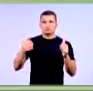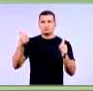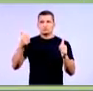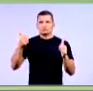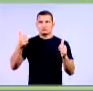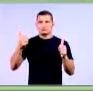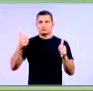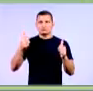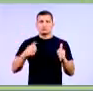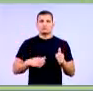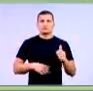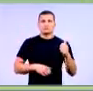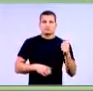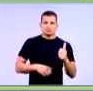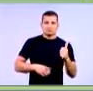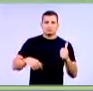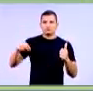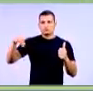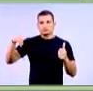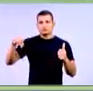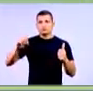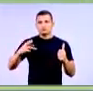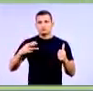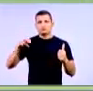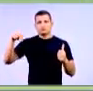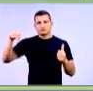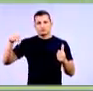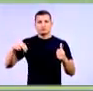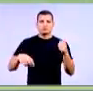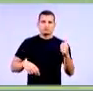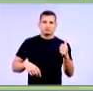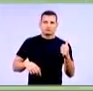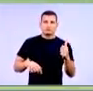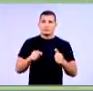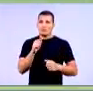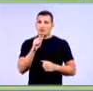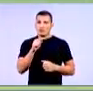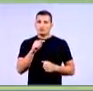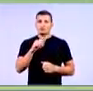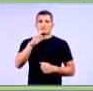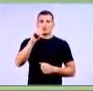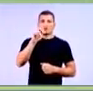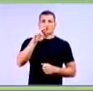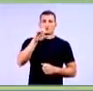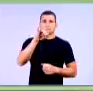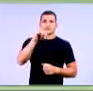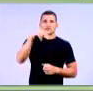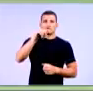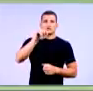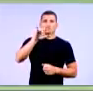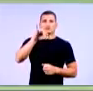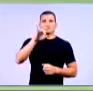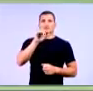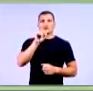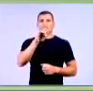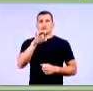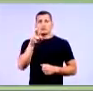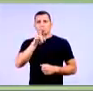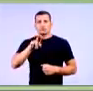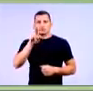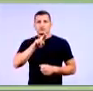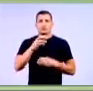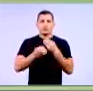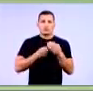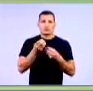cardinalidade de 1 para n ou de n para 1. Né? Esse tipo de cardinalidade normalmente a gente utiliza muito no mapeamento do banco de dados, né? Que a gente vai